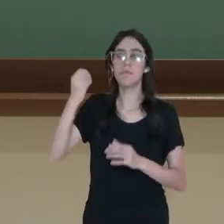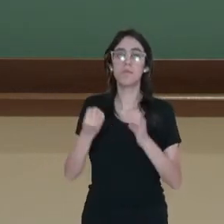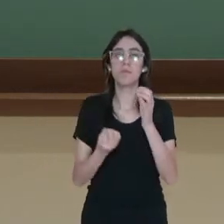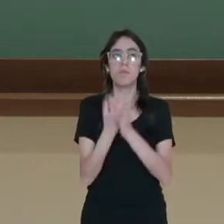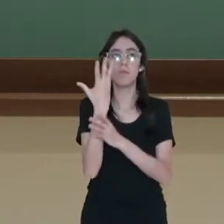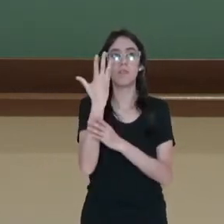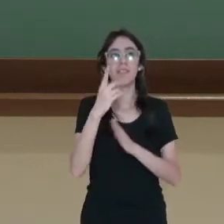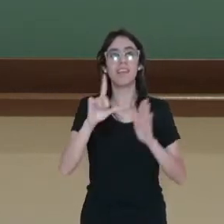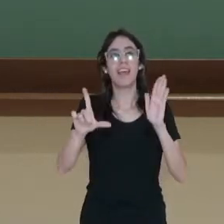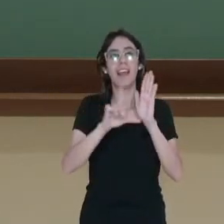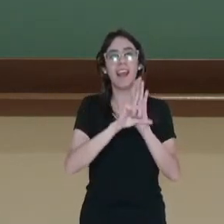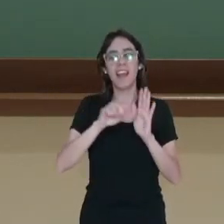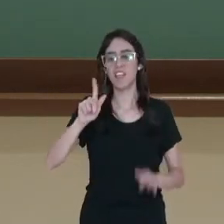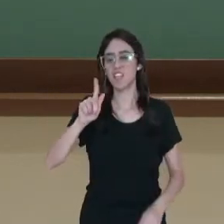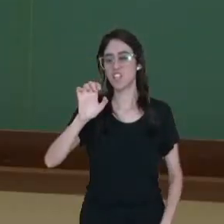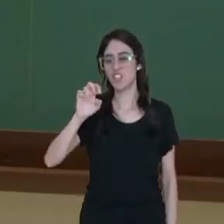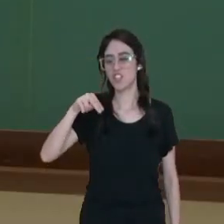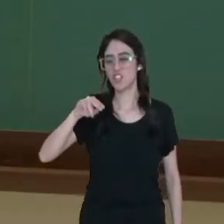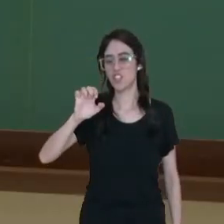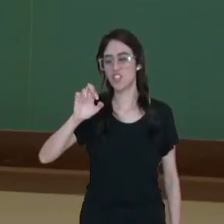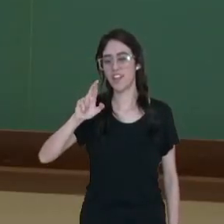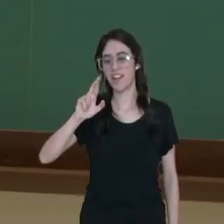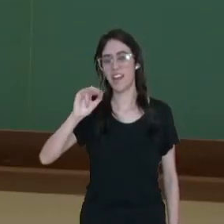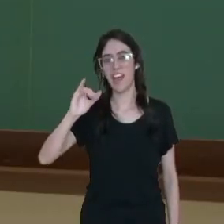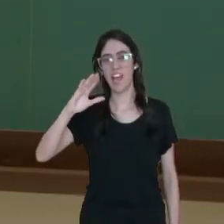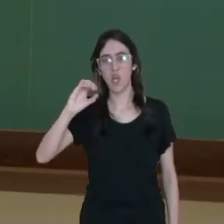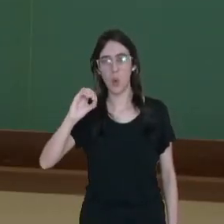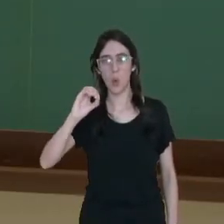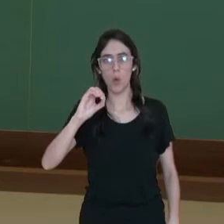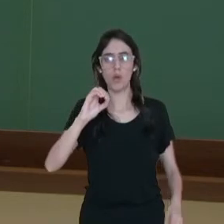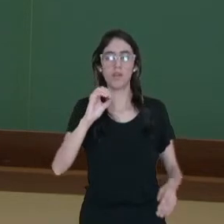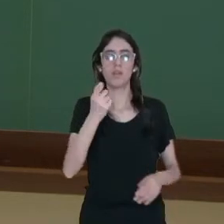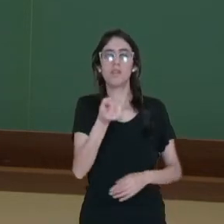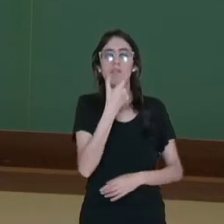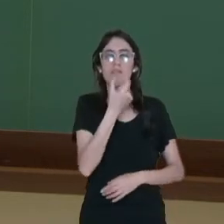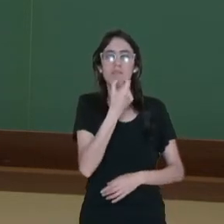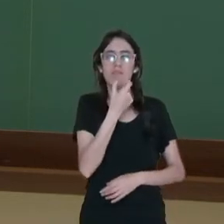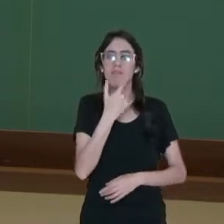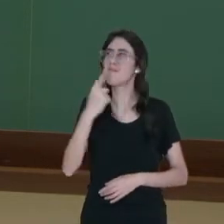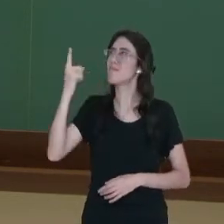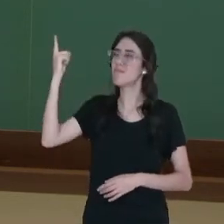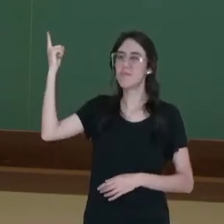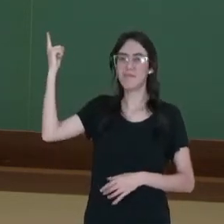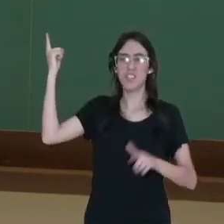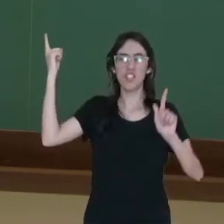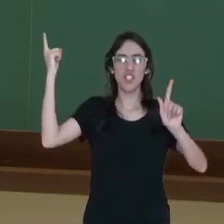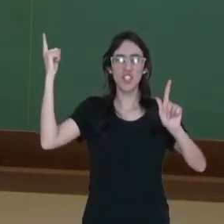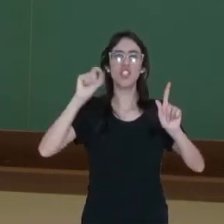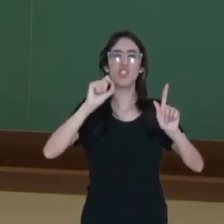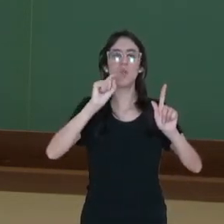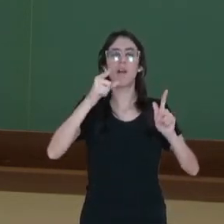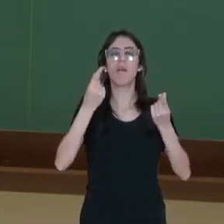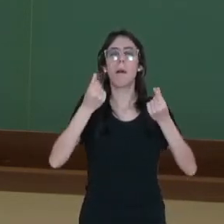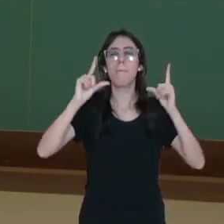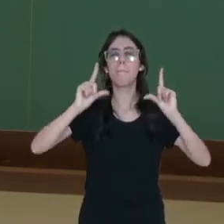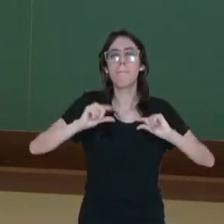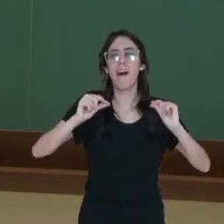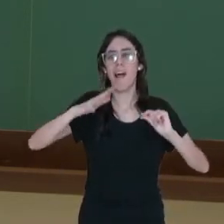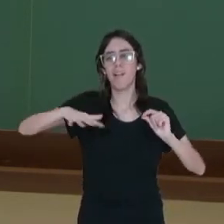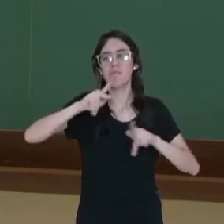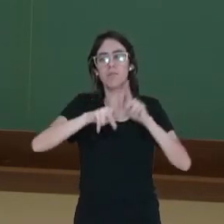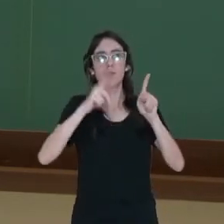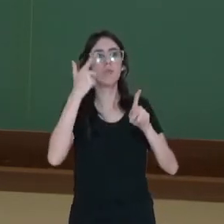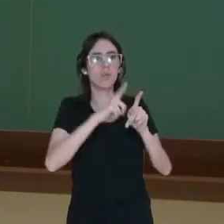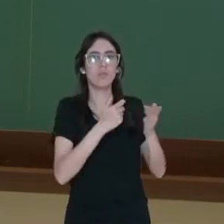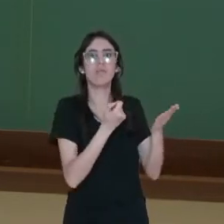dos Genéricos. Medicamentos genéricos, ou seja, medicamentos mais acessíveis para a população,